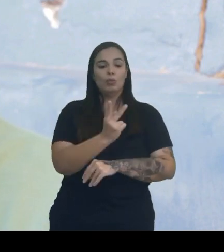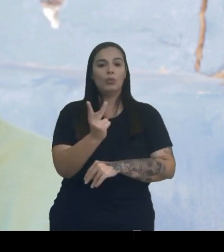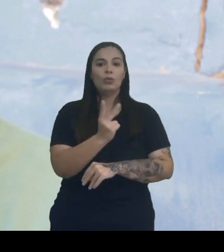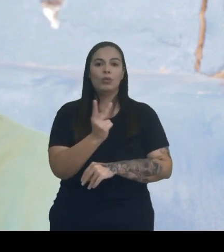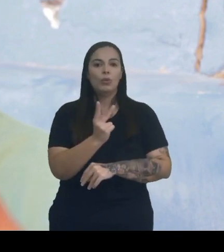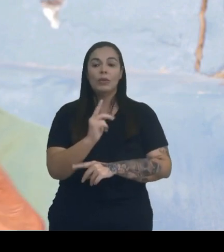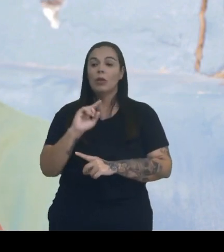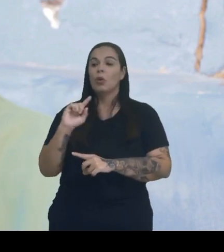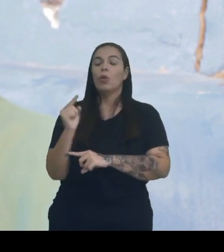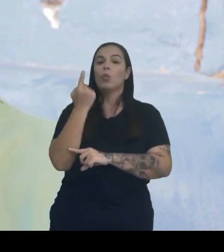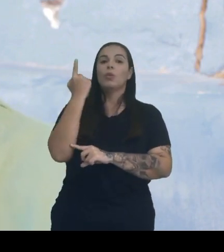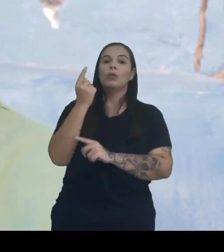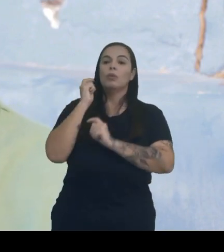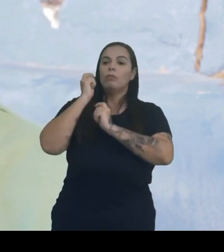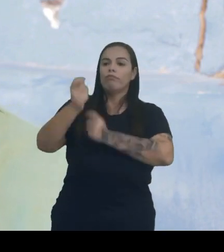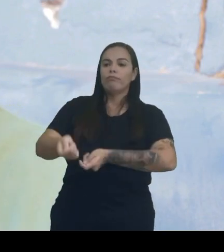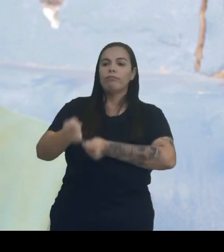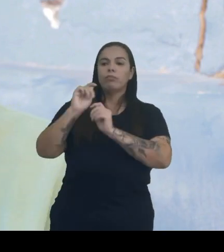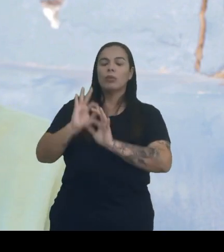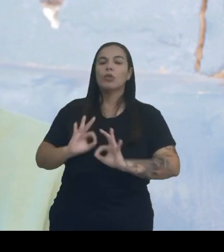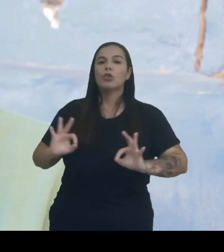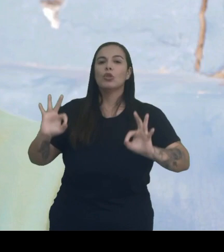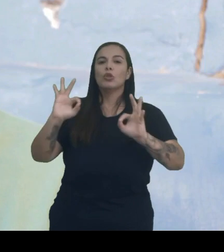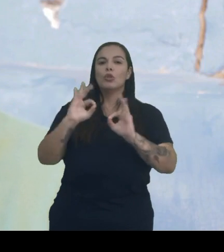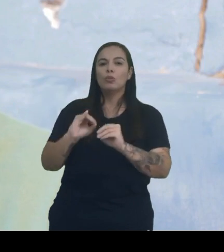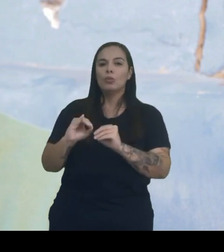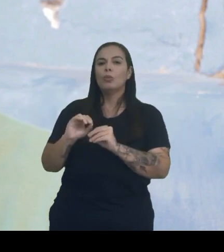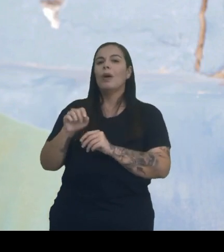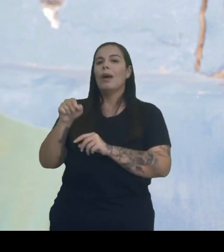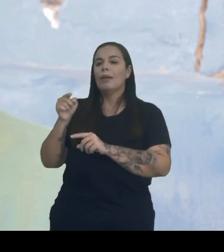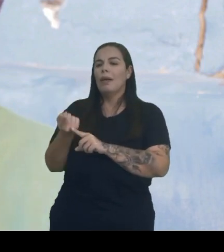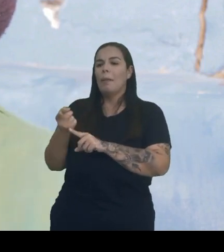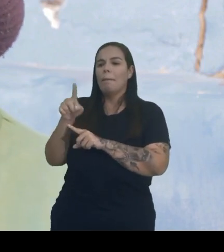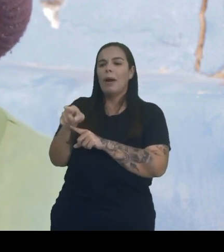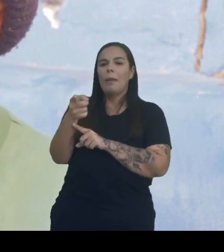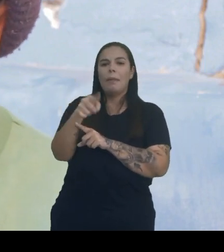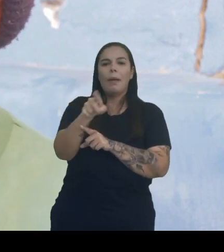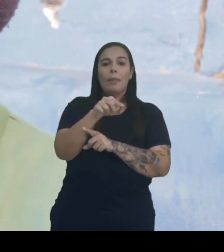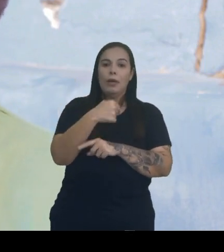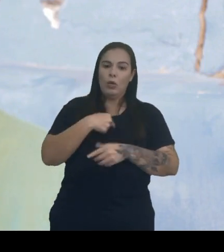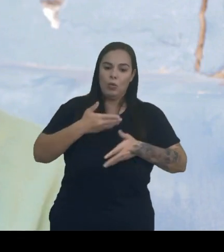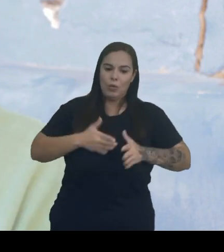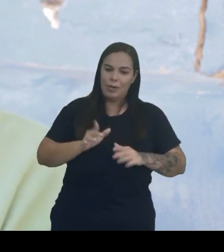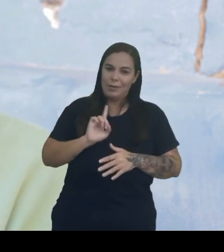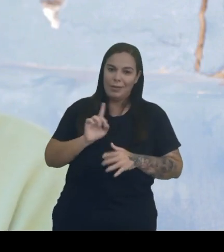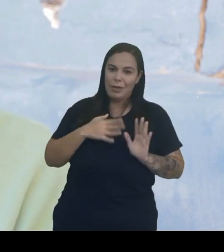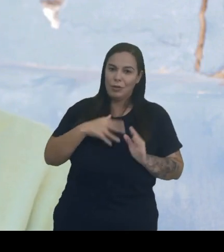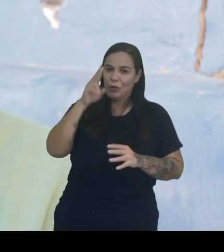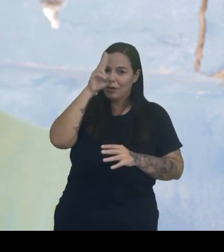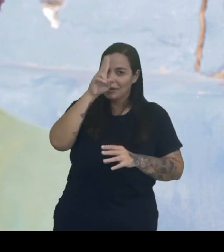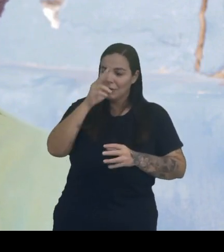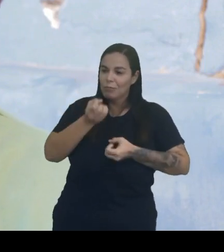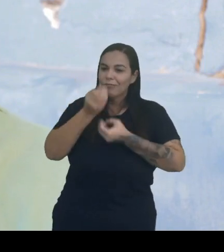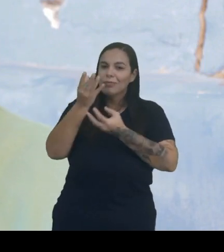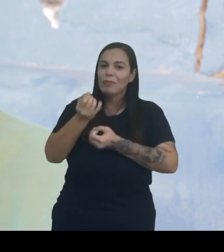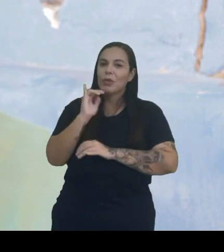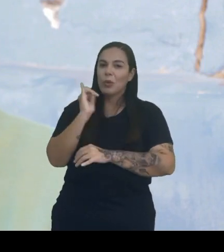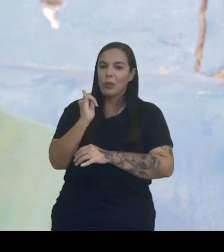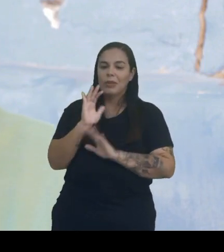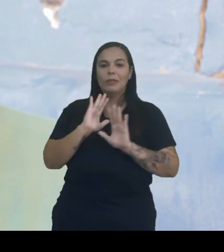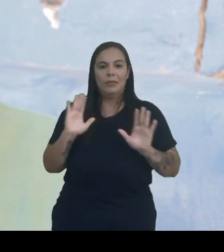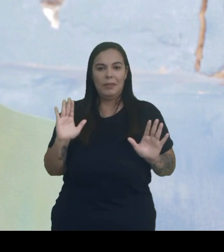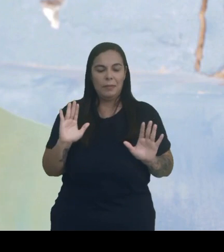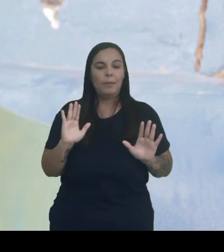os únicos que sabiam pescar em Itaipuaçu. Eles saíam daqui para pescar, eu não era nascido, estou te contando uma história que meu pai...